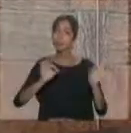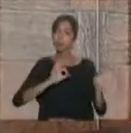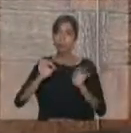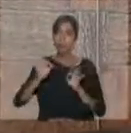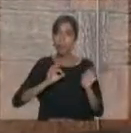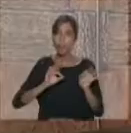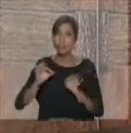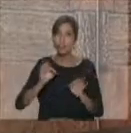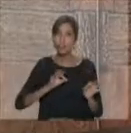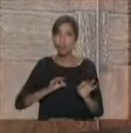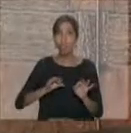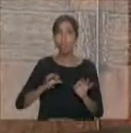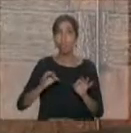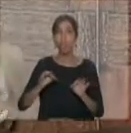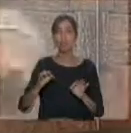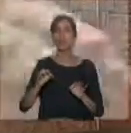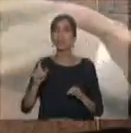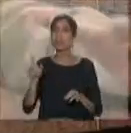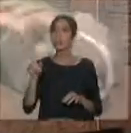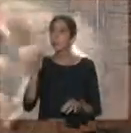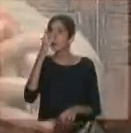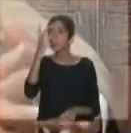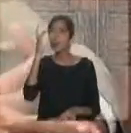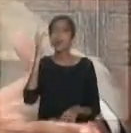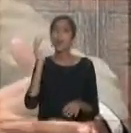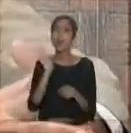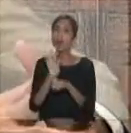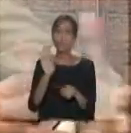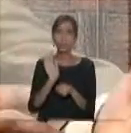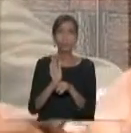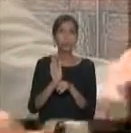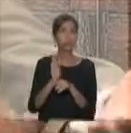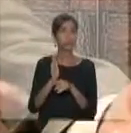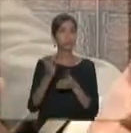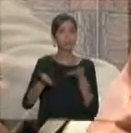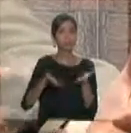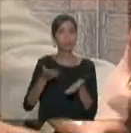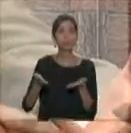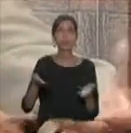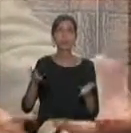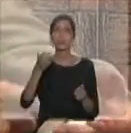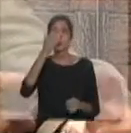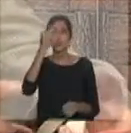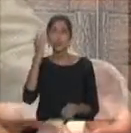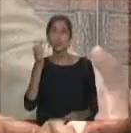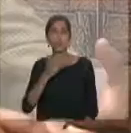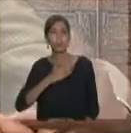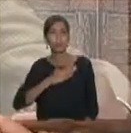projeto gráfico maravilhoso e todo mundo colaborava. Dava contos para publicar, dava